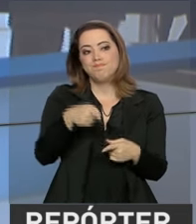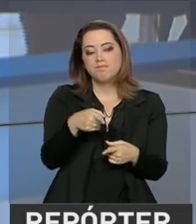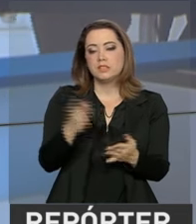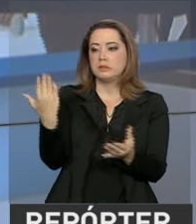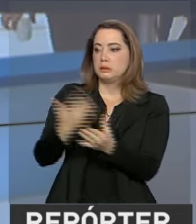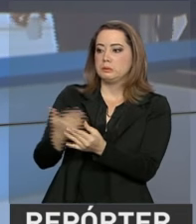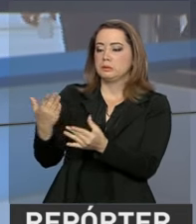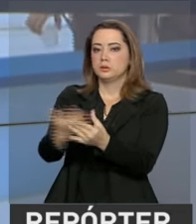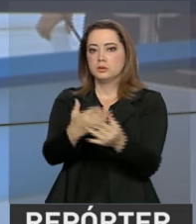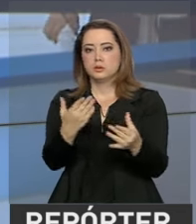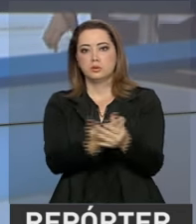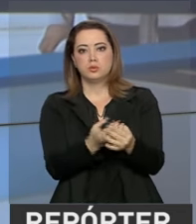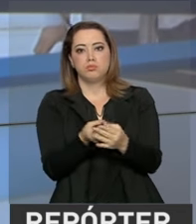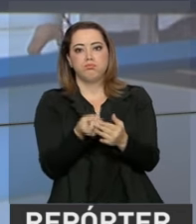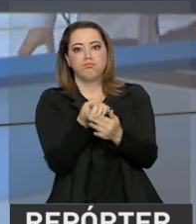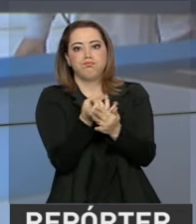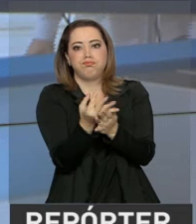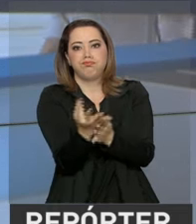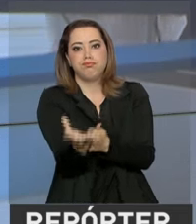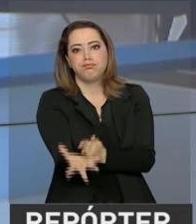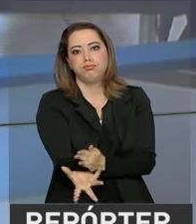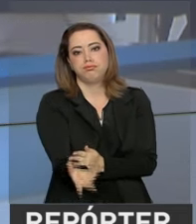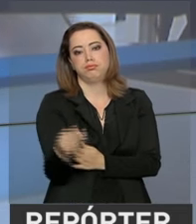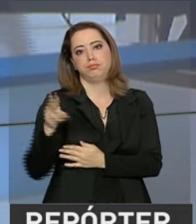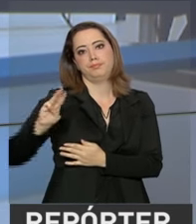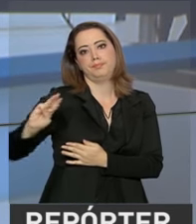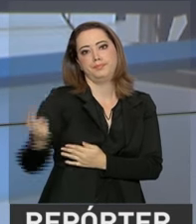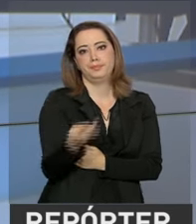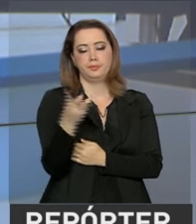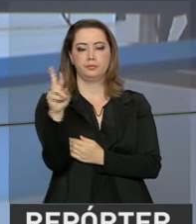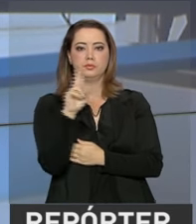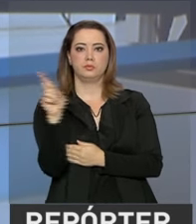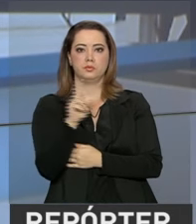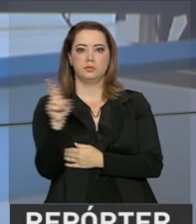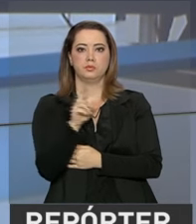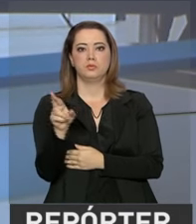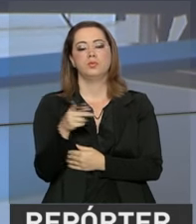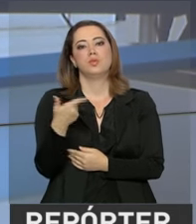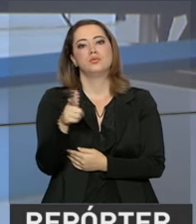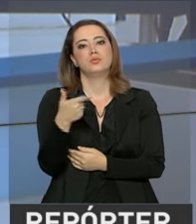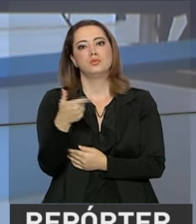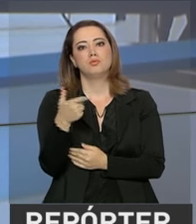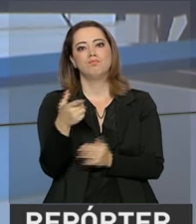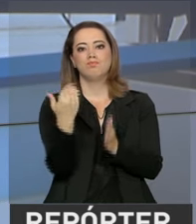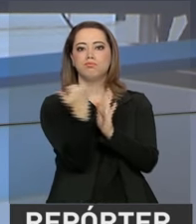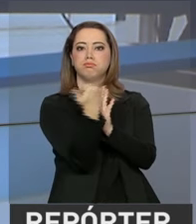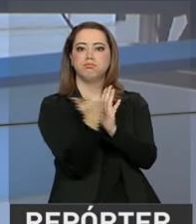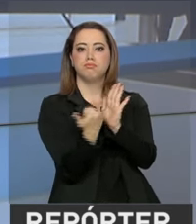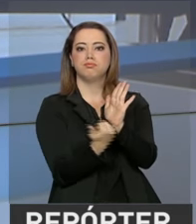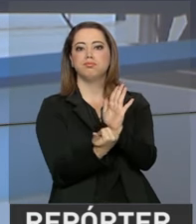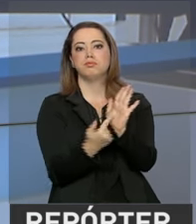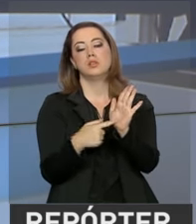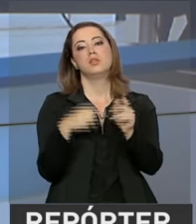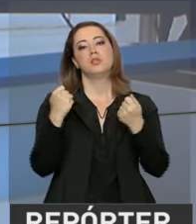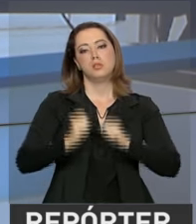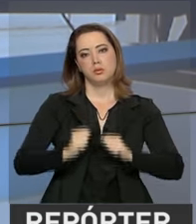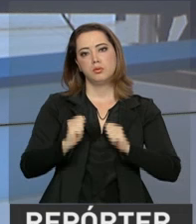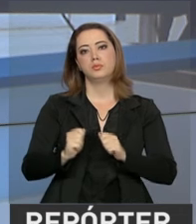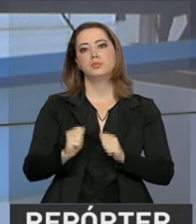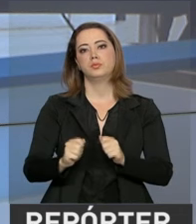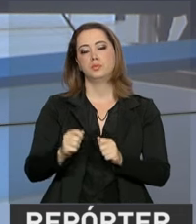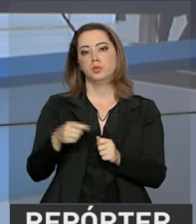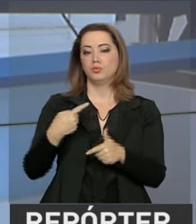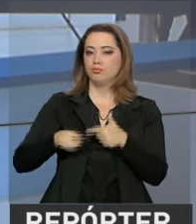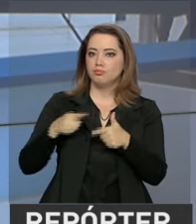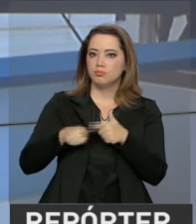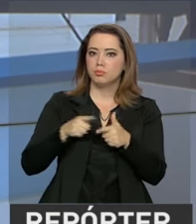gastos de bilhões de reais que normalmente não estão previstos no orçamento e podem comprometer o equilíbrio financeiro do SUS.